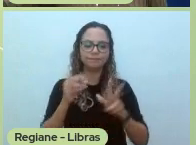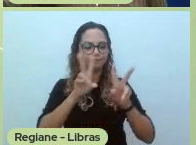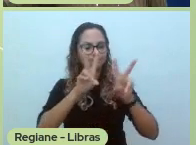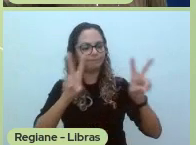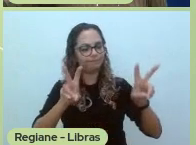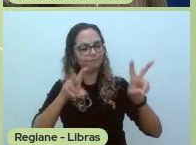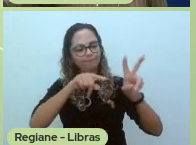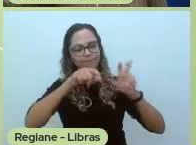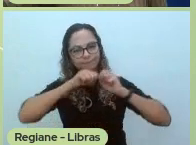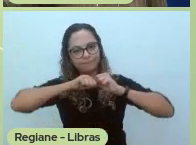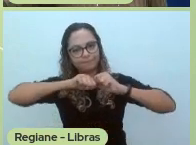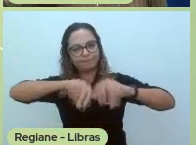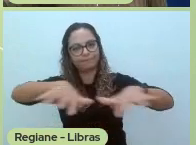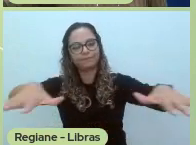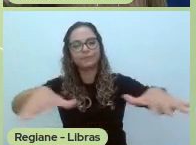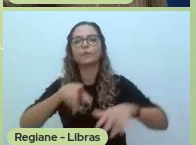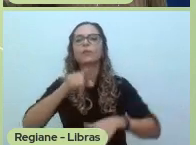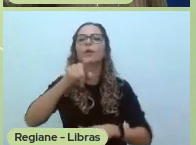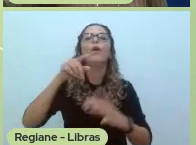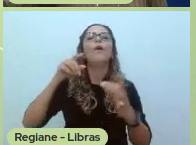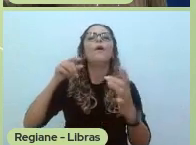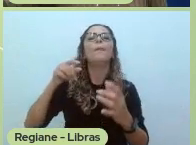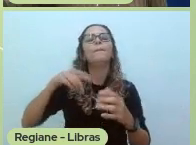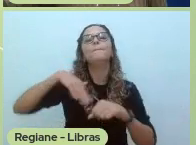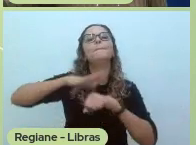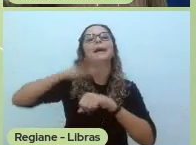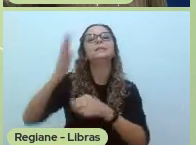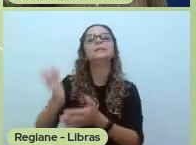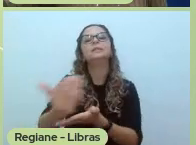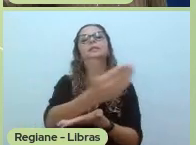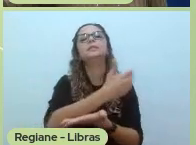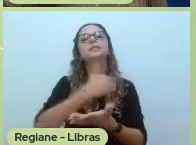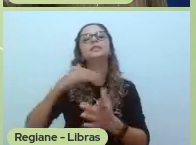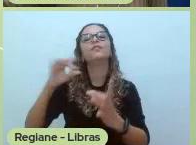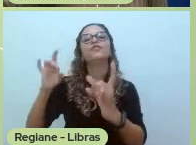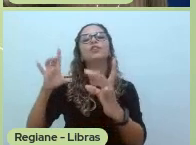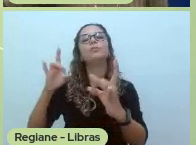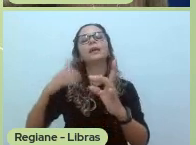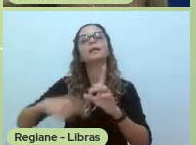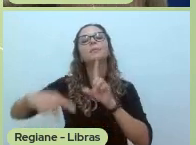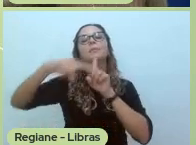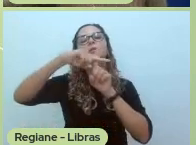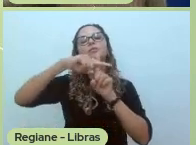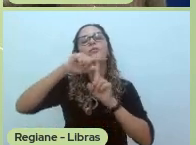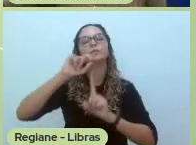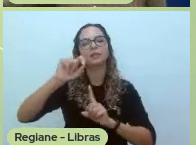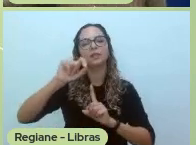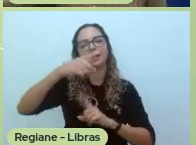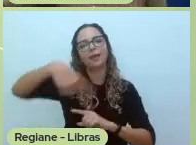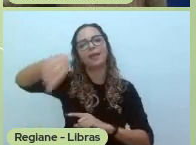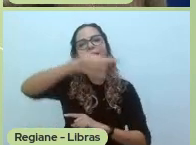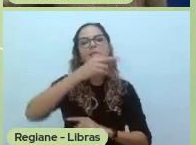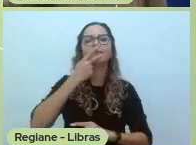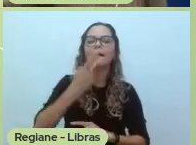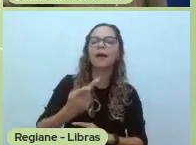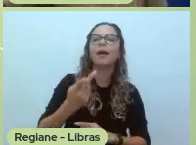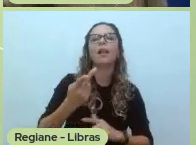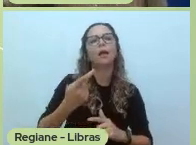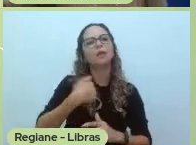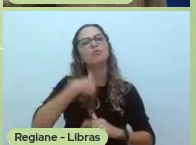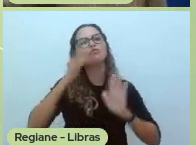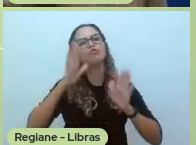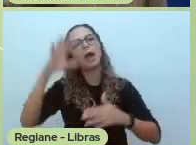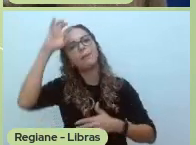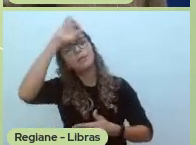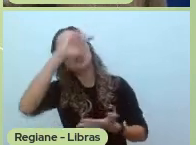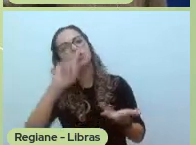mais ouvem de feedback positivo, né, com relação a essa agenda? Poxa, aprendi tal coisa, consegui perceber, entender